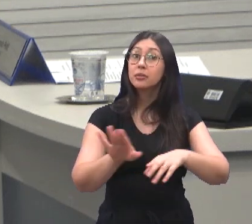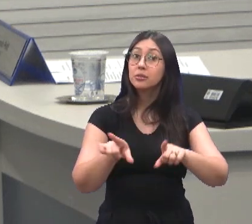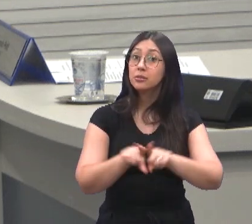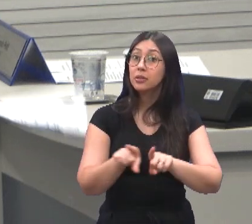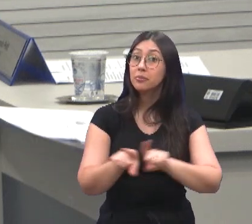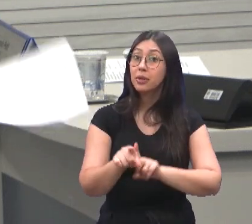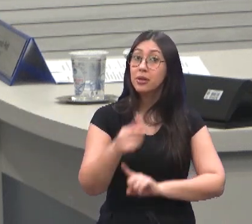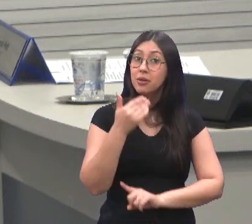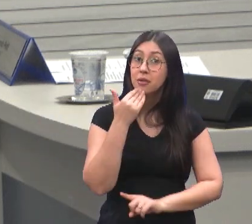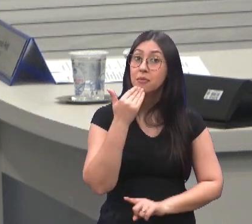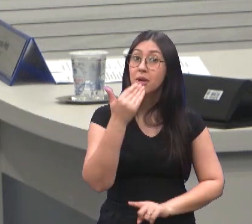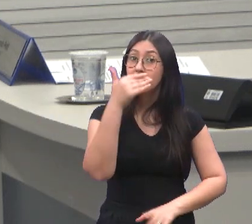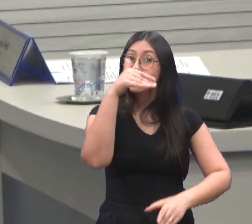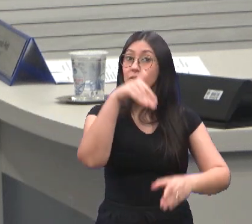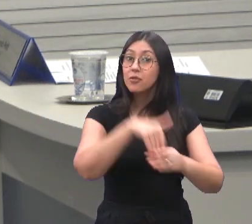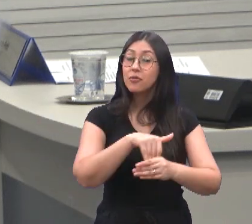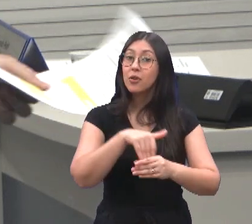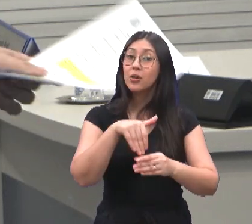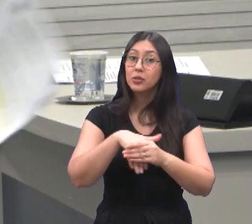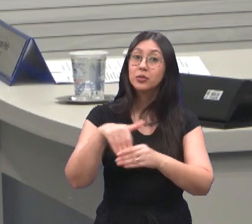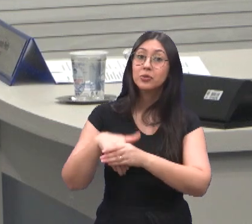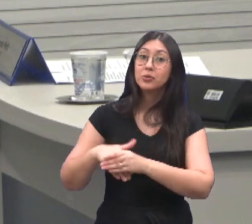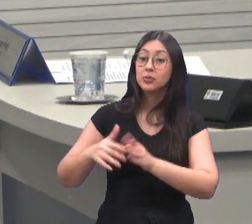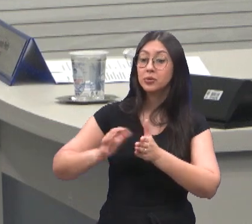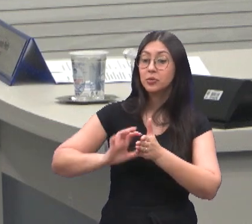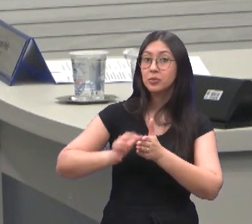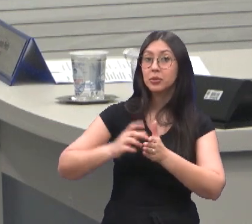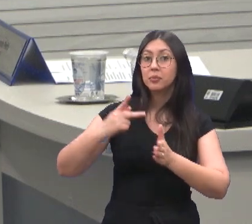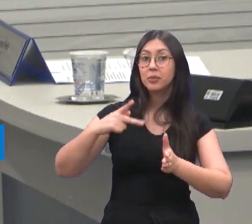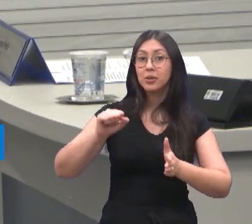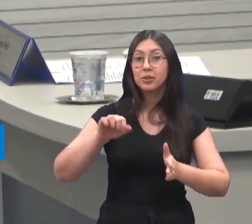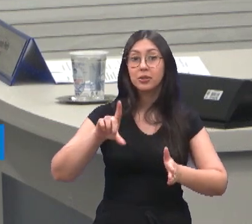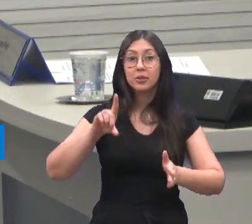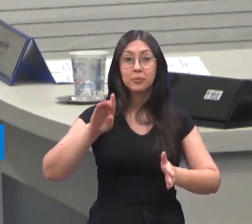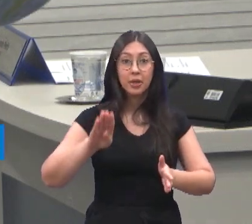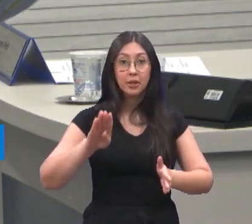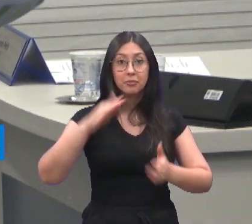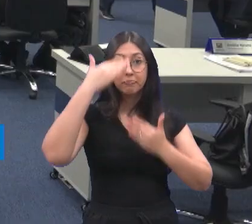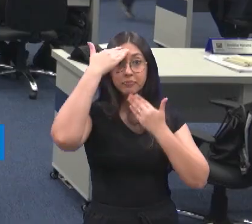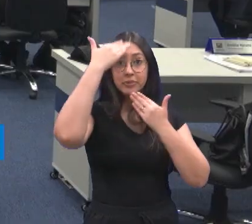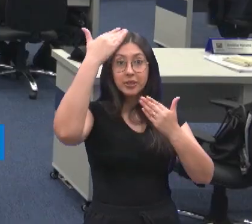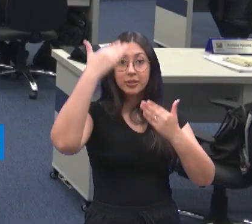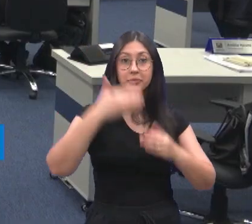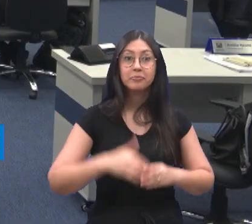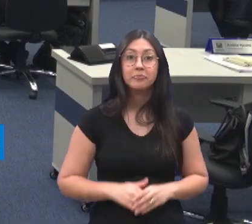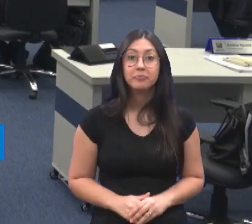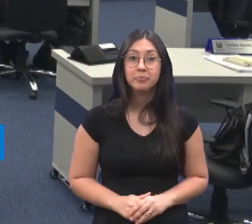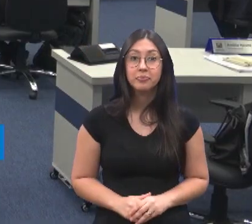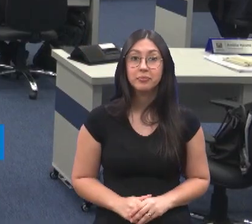peço o voto de bancada do PSDB, do vereador Sidney Campos. Obrigado.